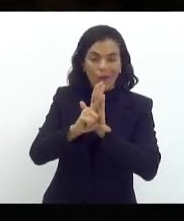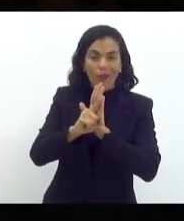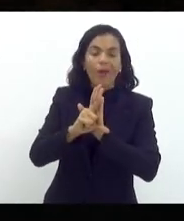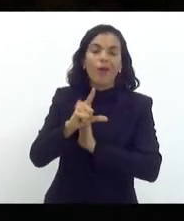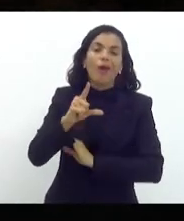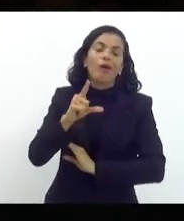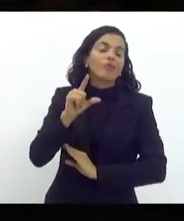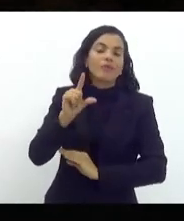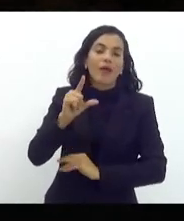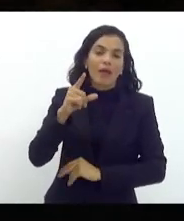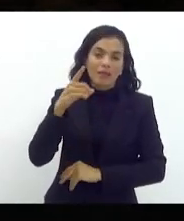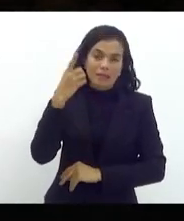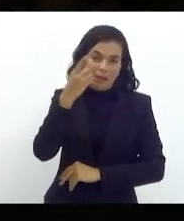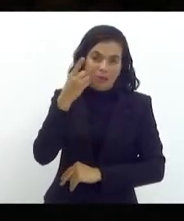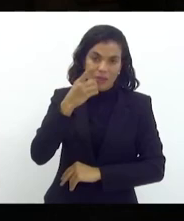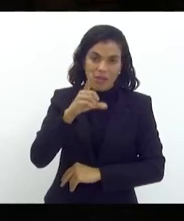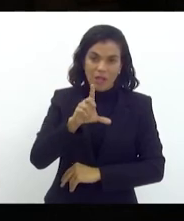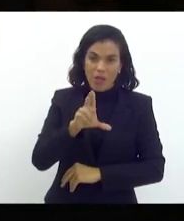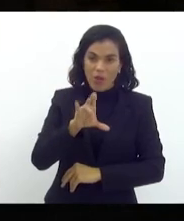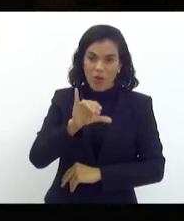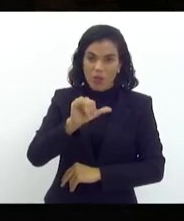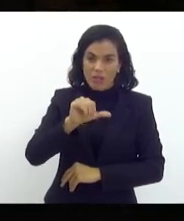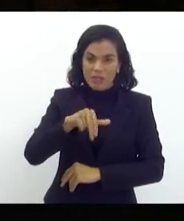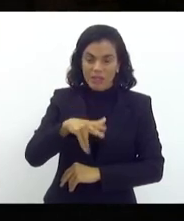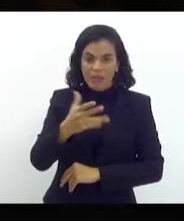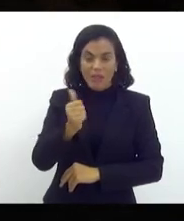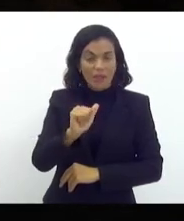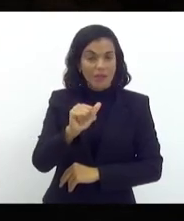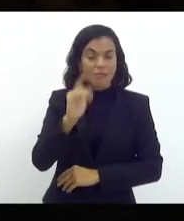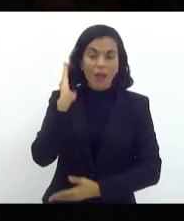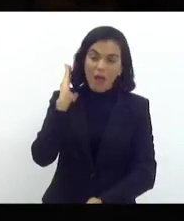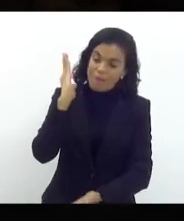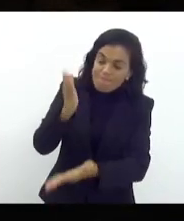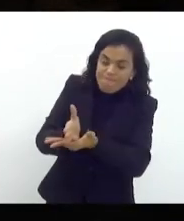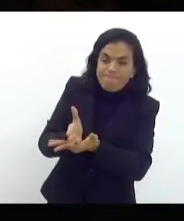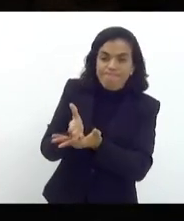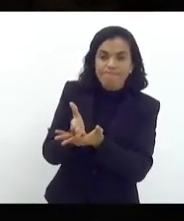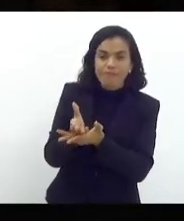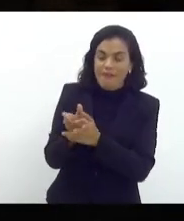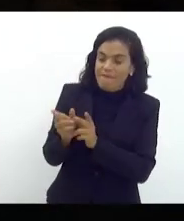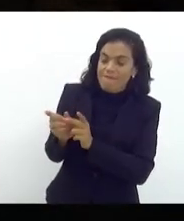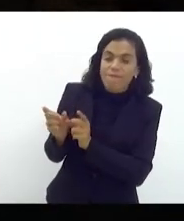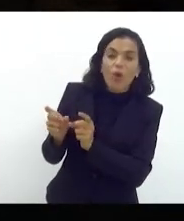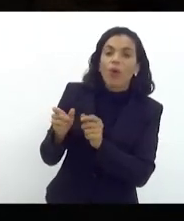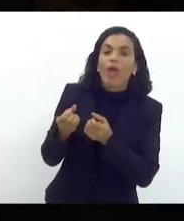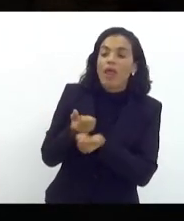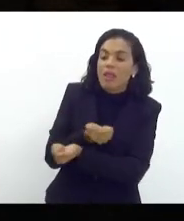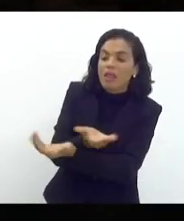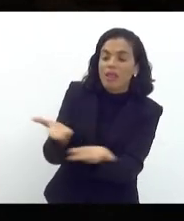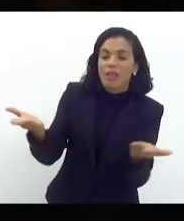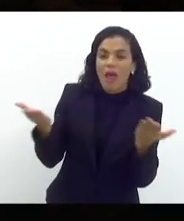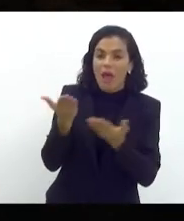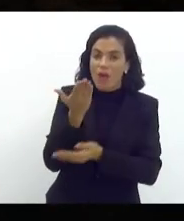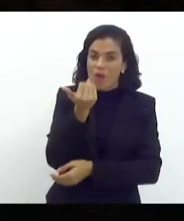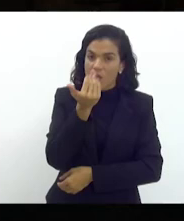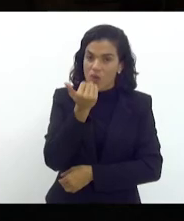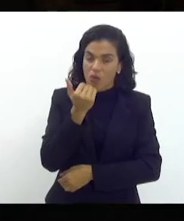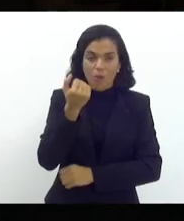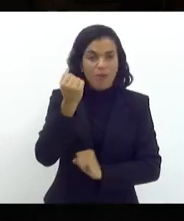Lucinha para combater a venda de outro processados em cantinas de escola